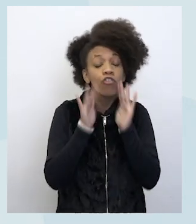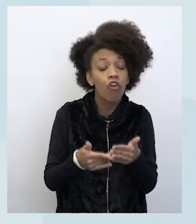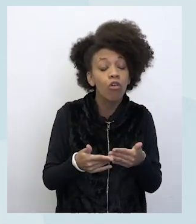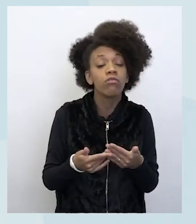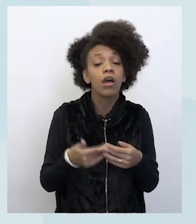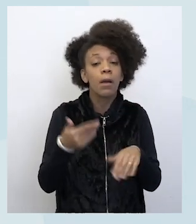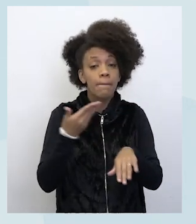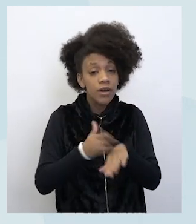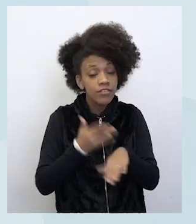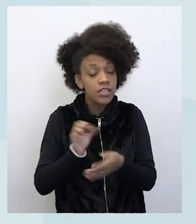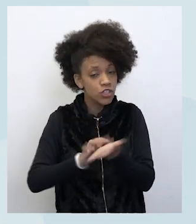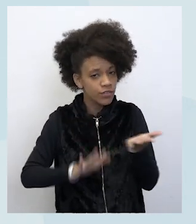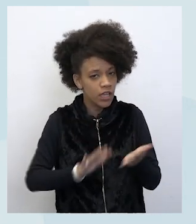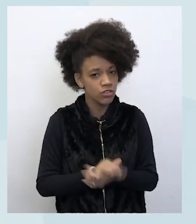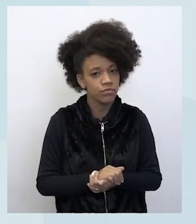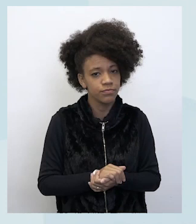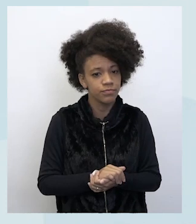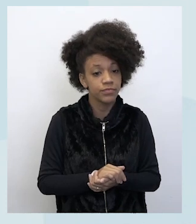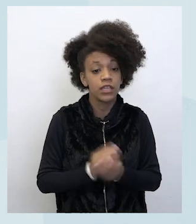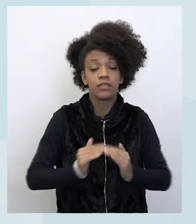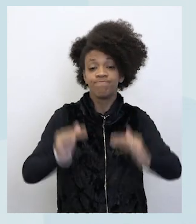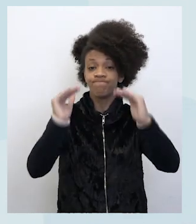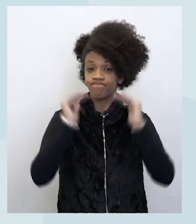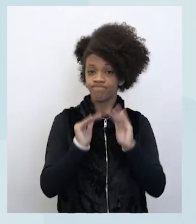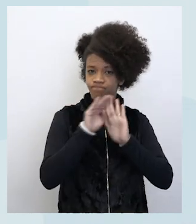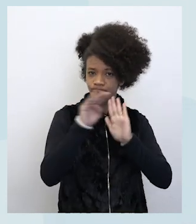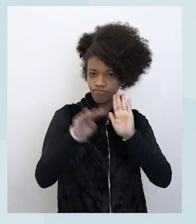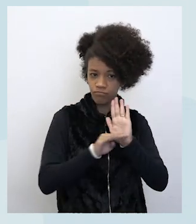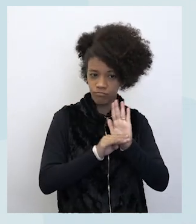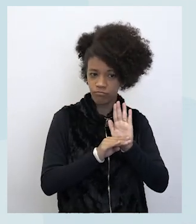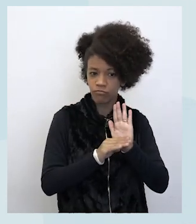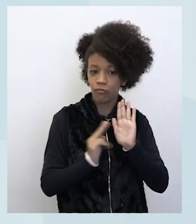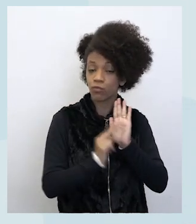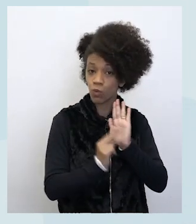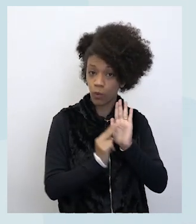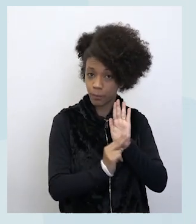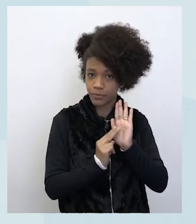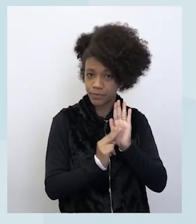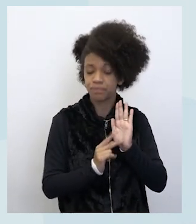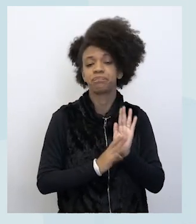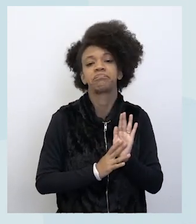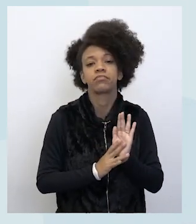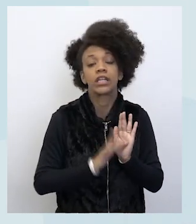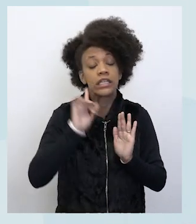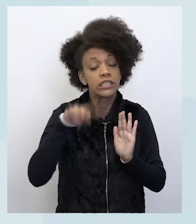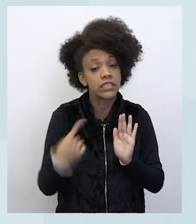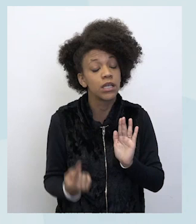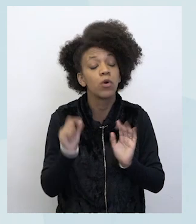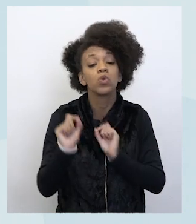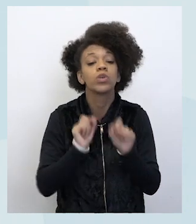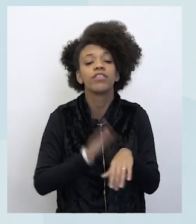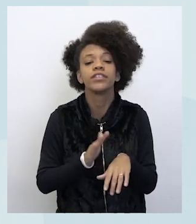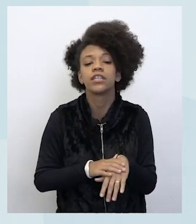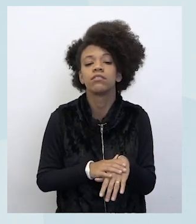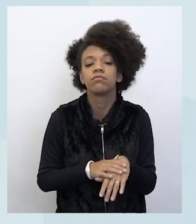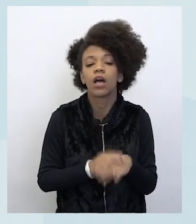essa atividade? Logo abaixo, então a gente vai colocar o nome dessa rubrica. Logo abaixo, o que a gente vai fazer?